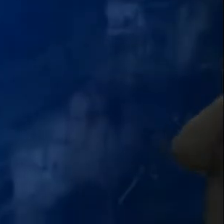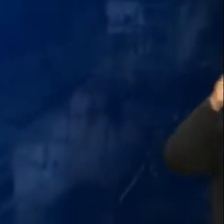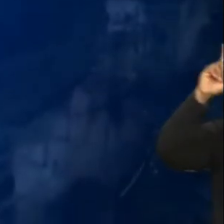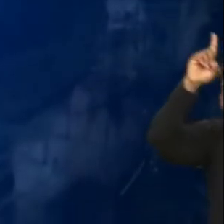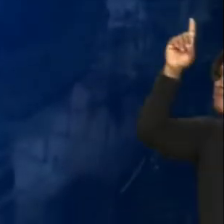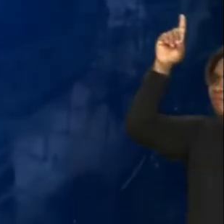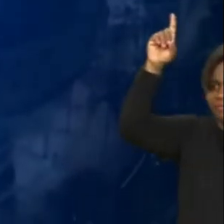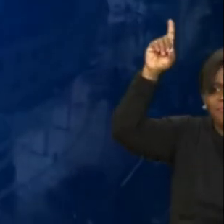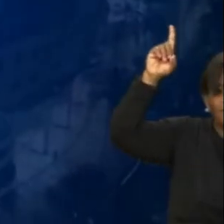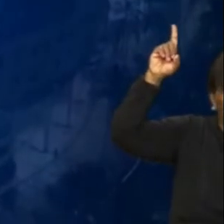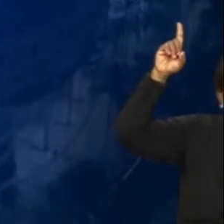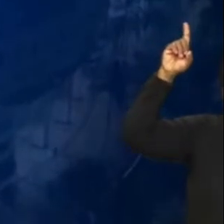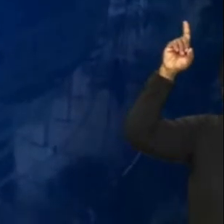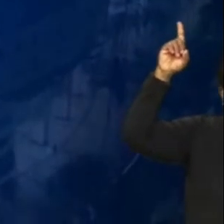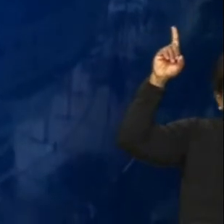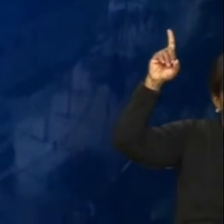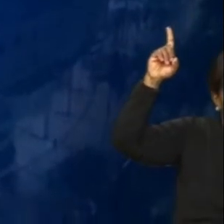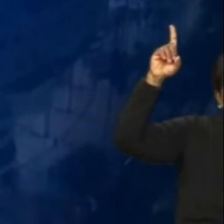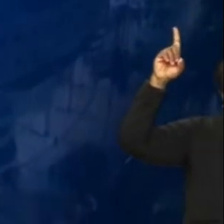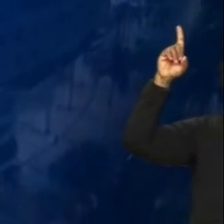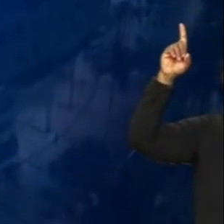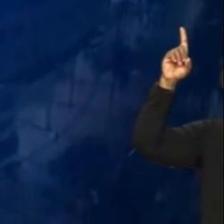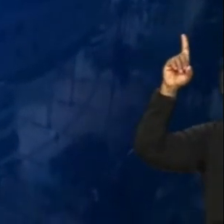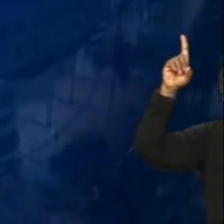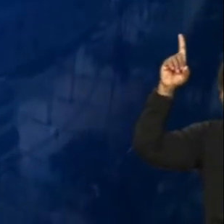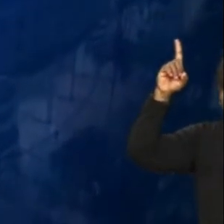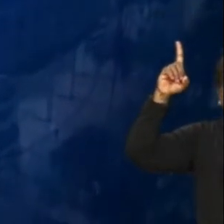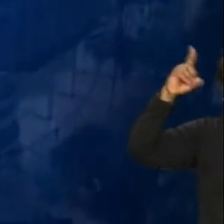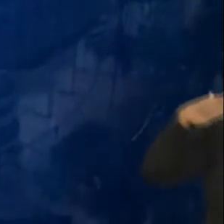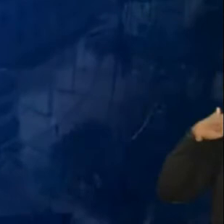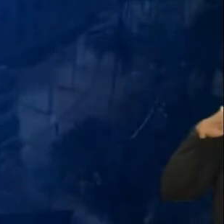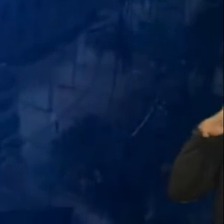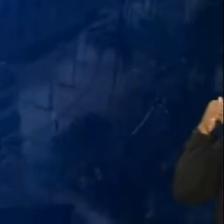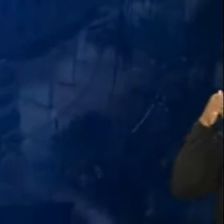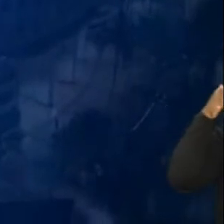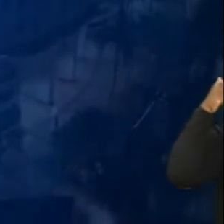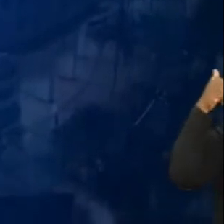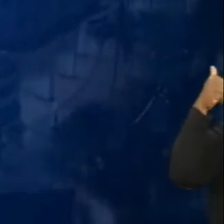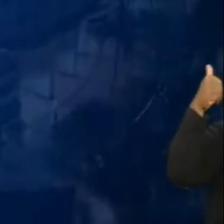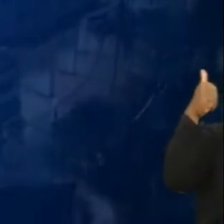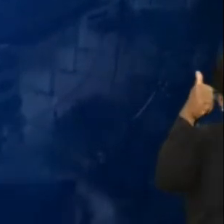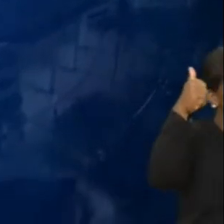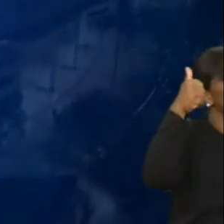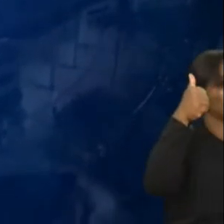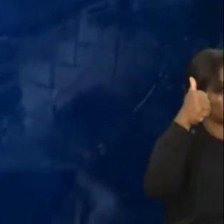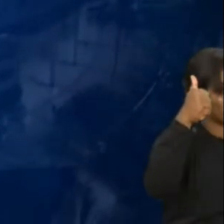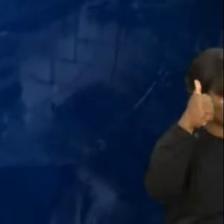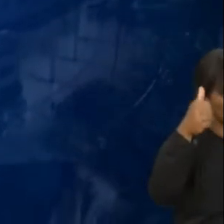O que eu tenho é bem melhor. É